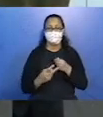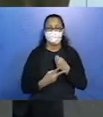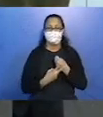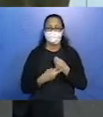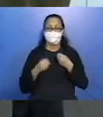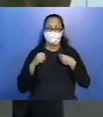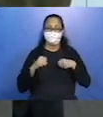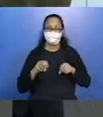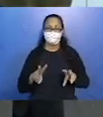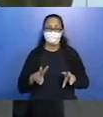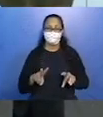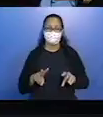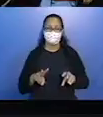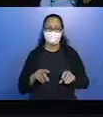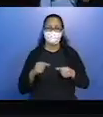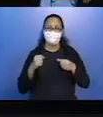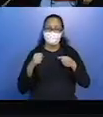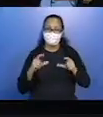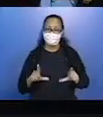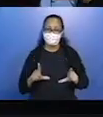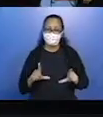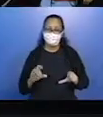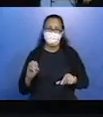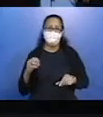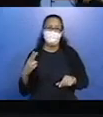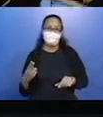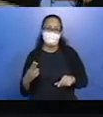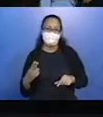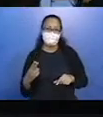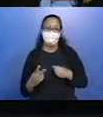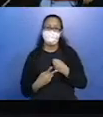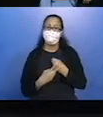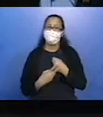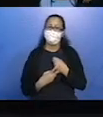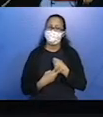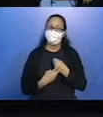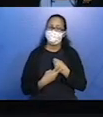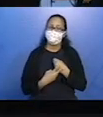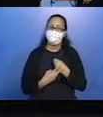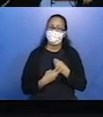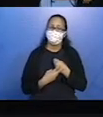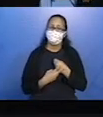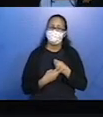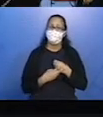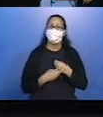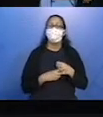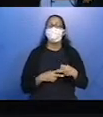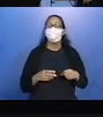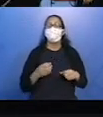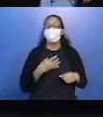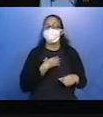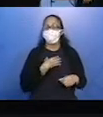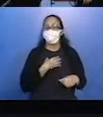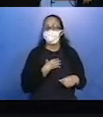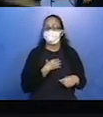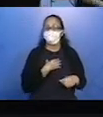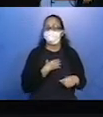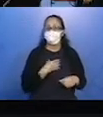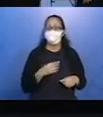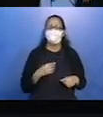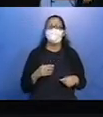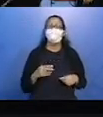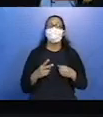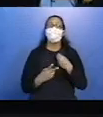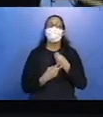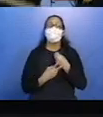Verbo de ação são palavras que indicam ação ou um movimento. Olha só, o que as crianças estão fazendo aqui? Elas